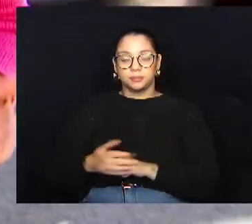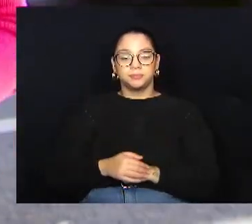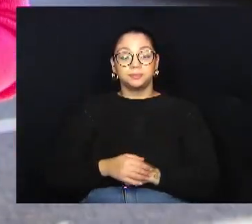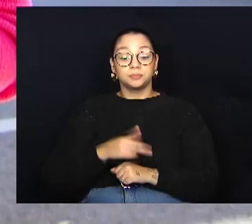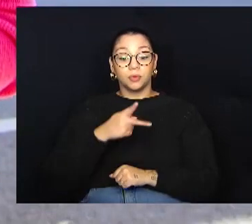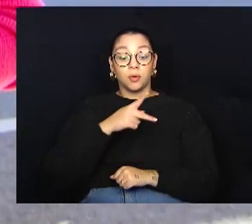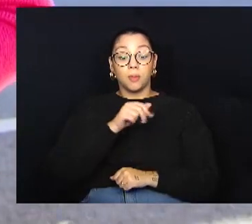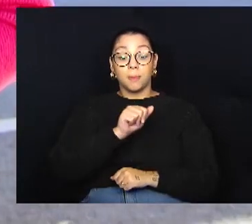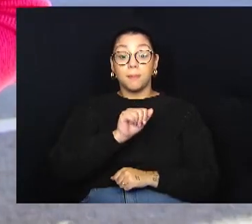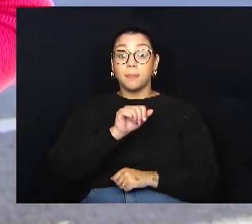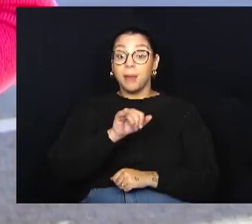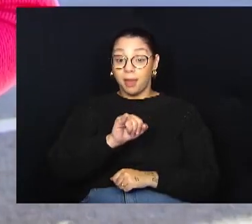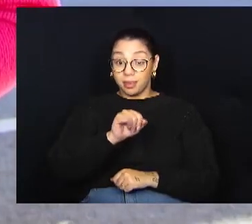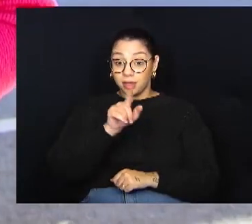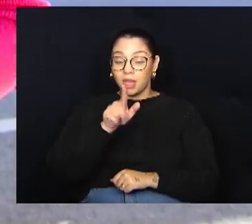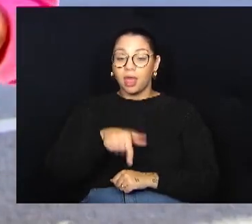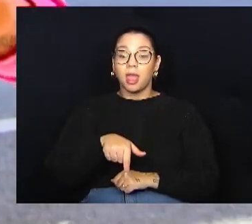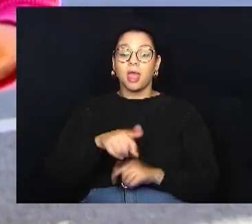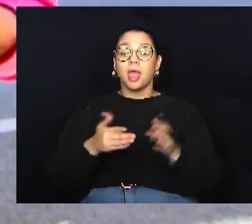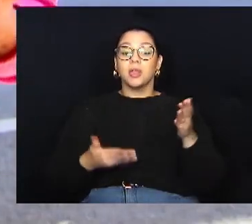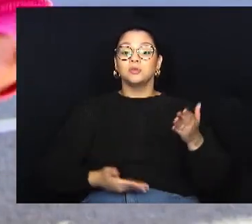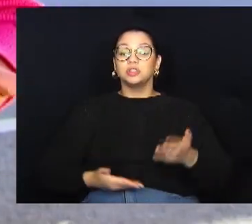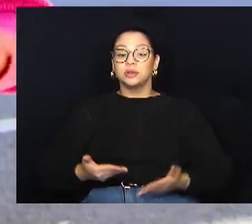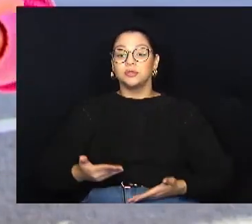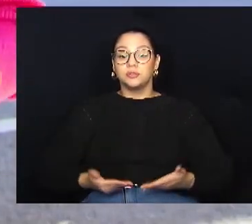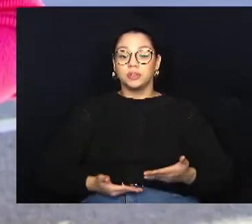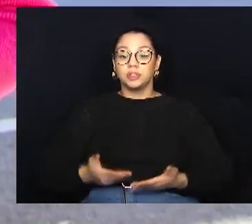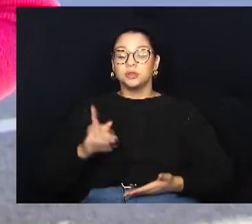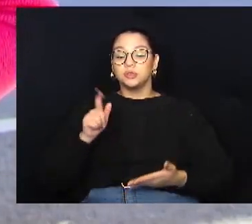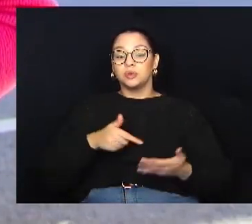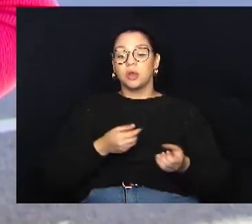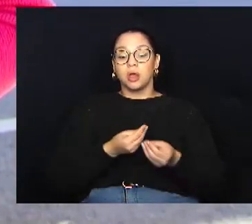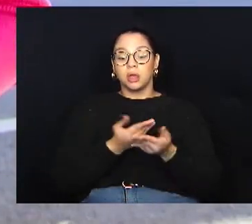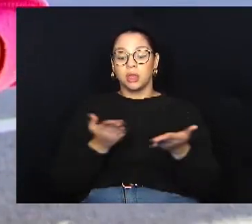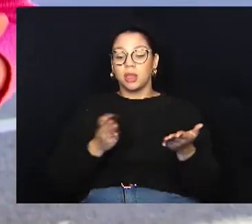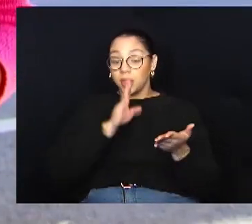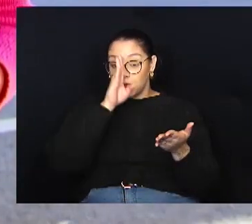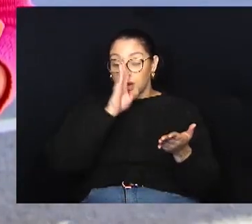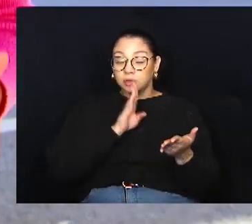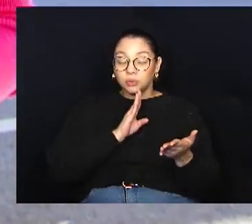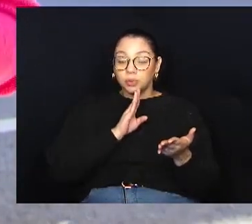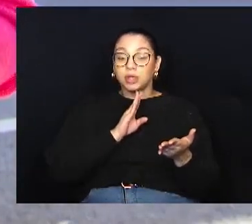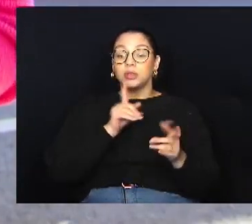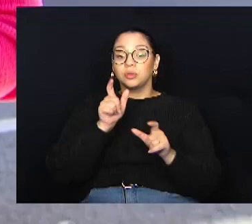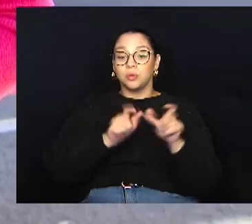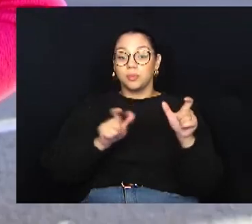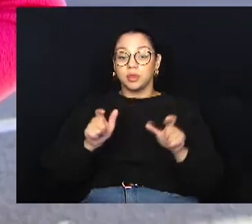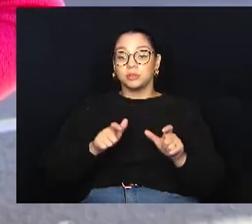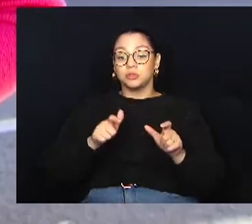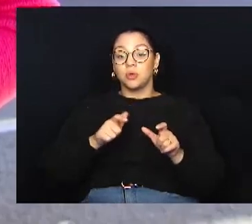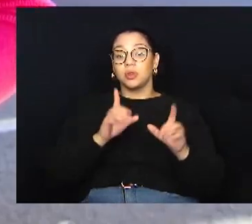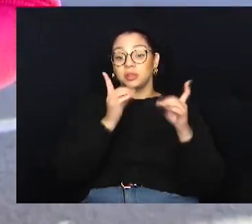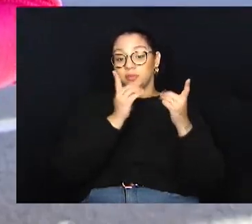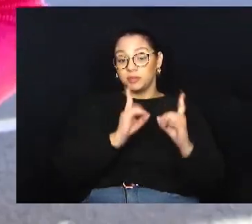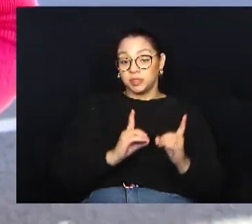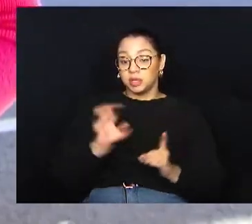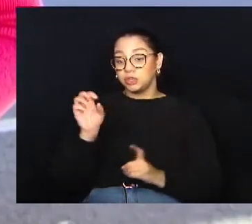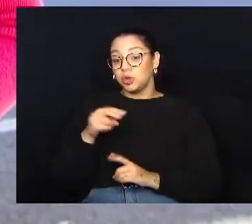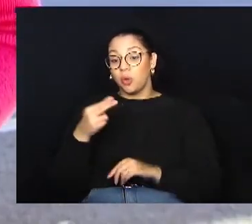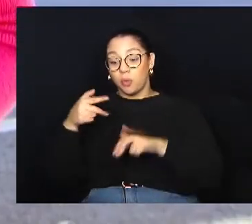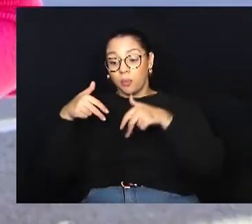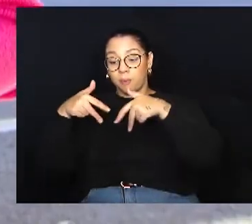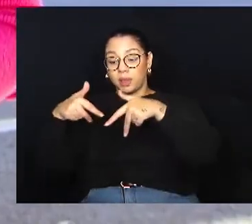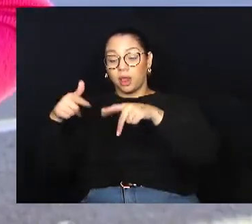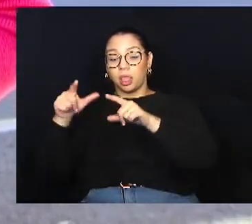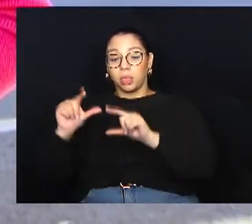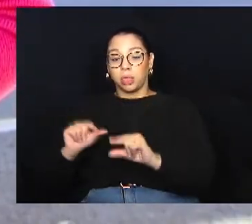gratuito oferecido para pessoas com deficiência ou mobilidade reduzida. Aqui em Campinas estão em circulação